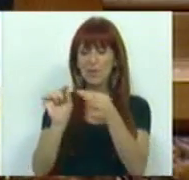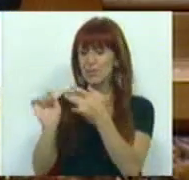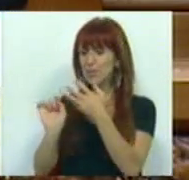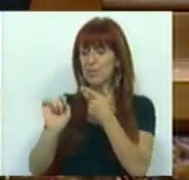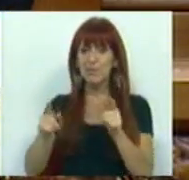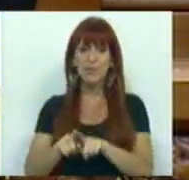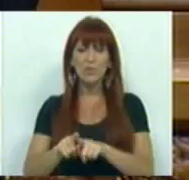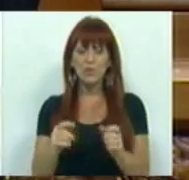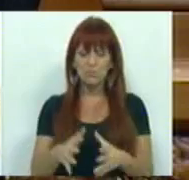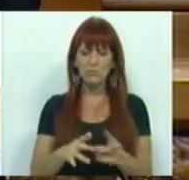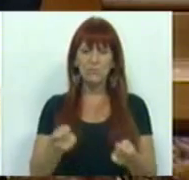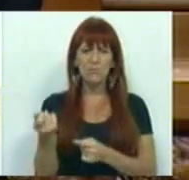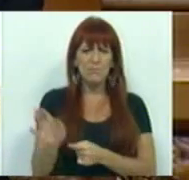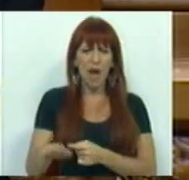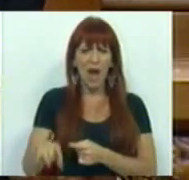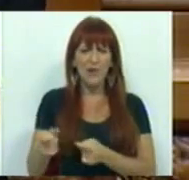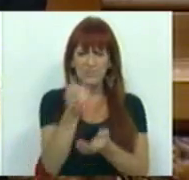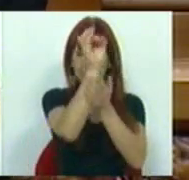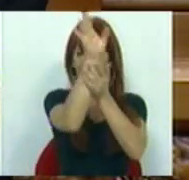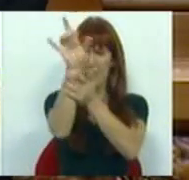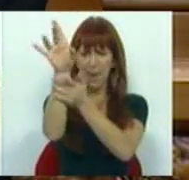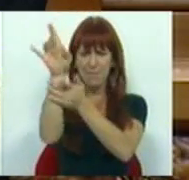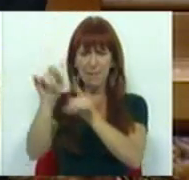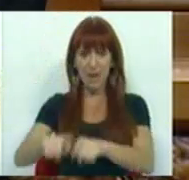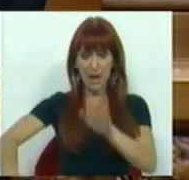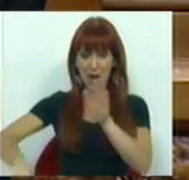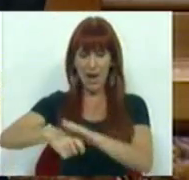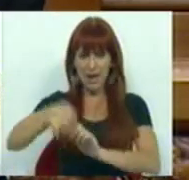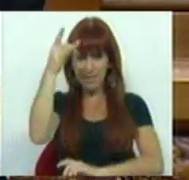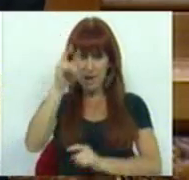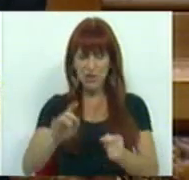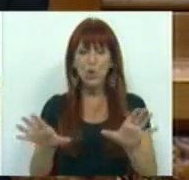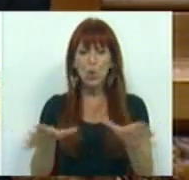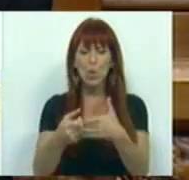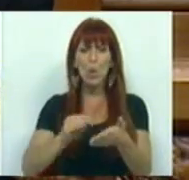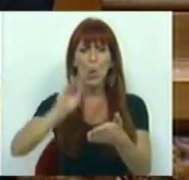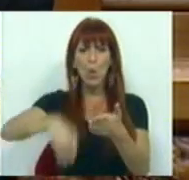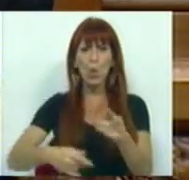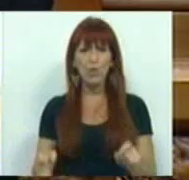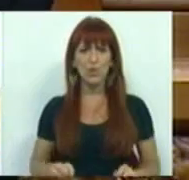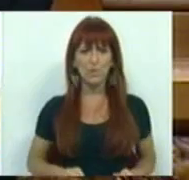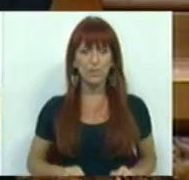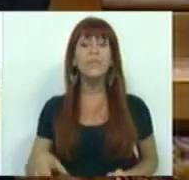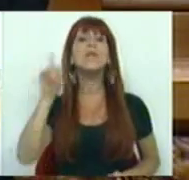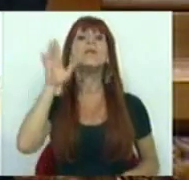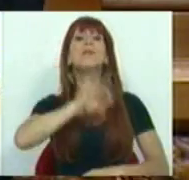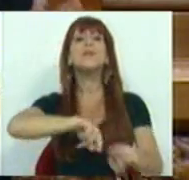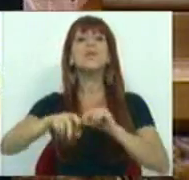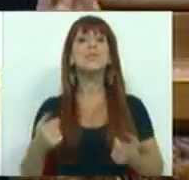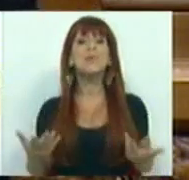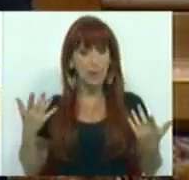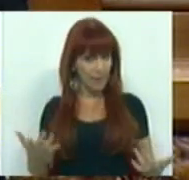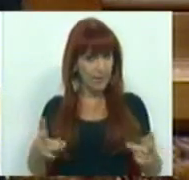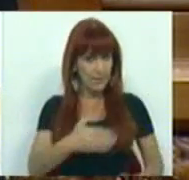feitios, embaratecendo os despedimentos, ameaçando a contratação coletiva. Senhoras e senhores deputados,